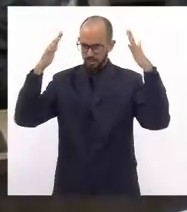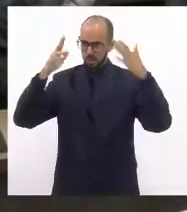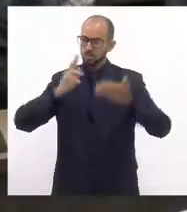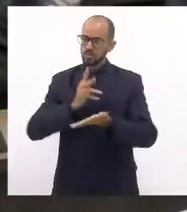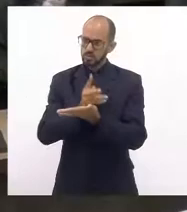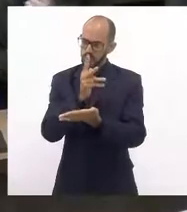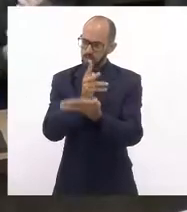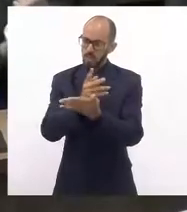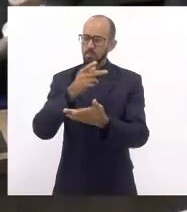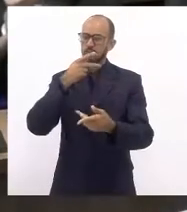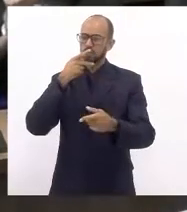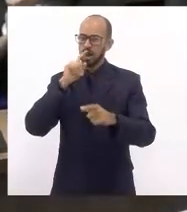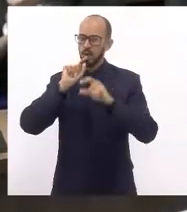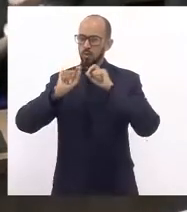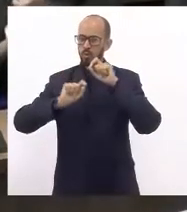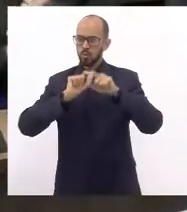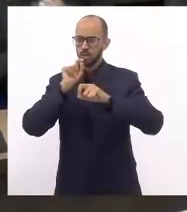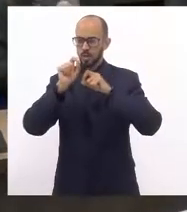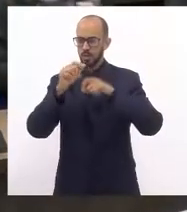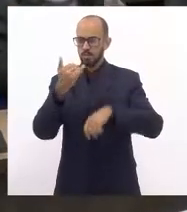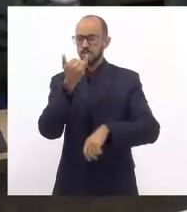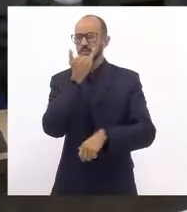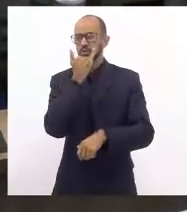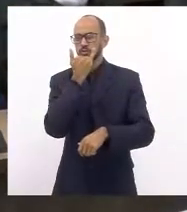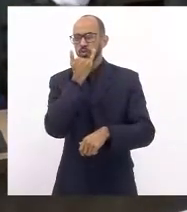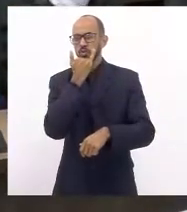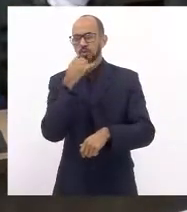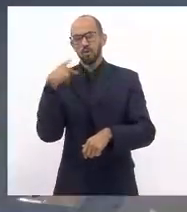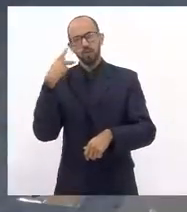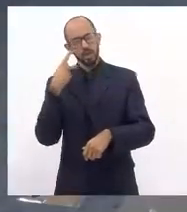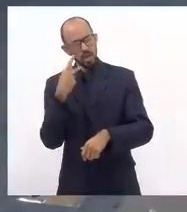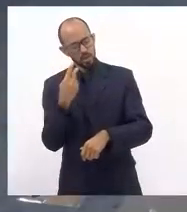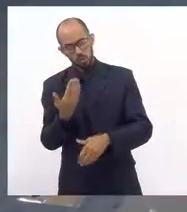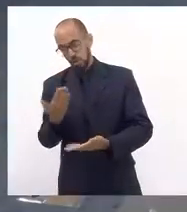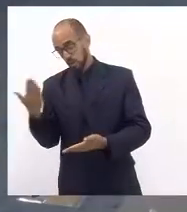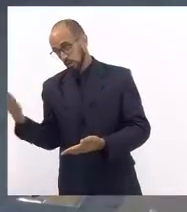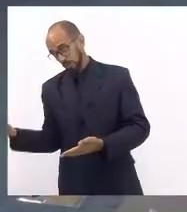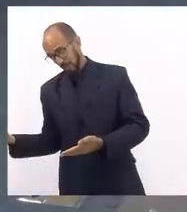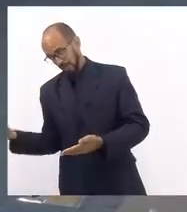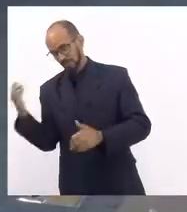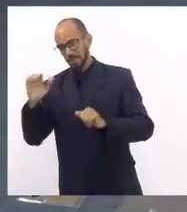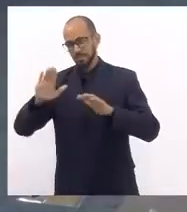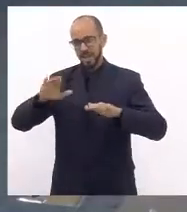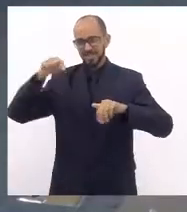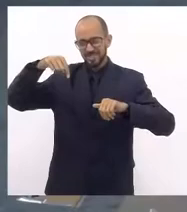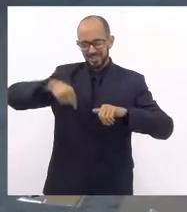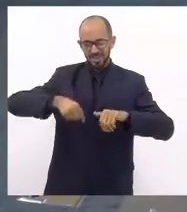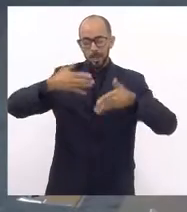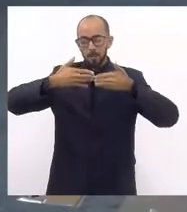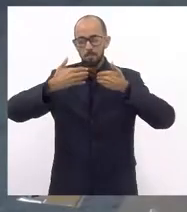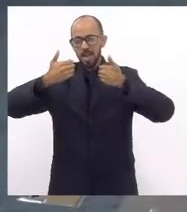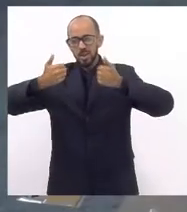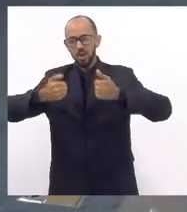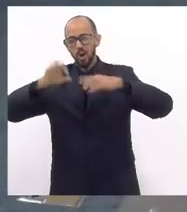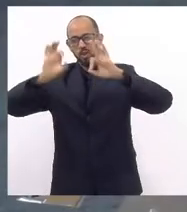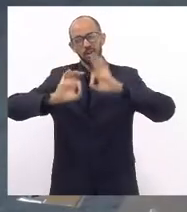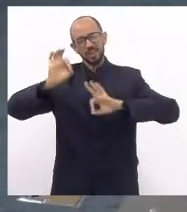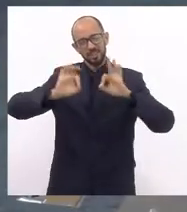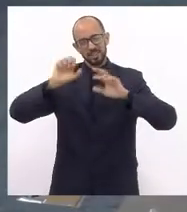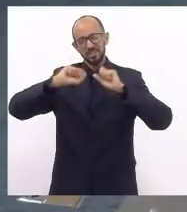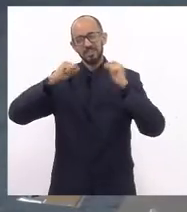digo que me desculpe o nosso vereador aqui sentado, mas esse é o melhor cerimonial do Rio de